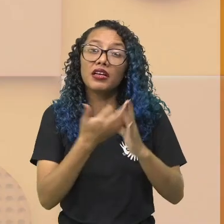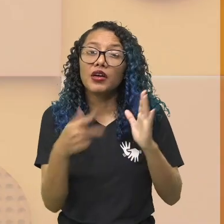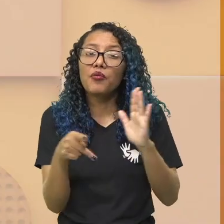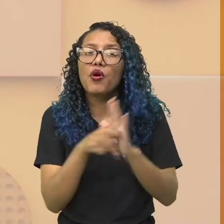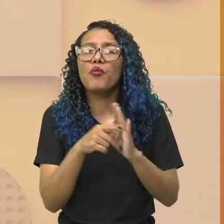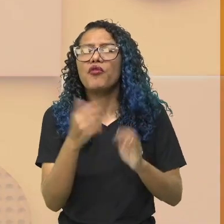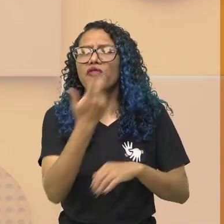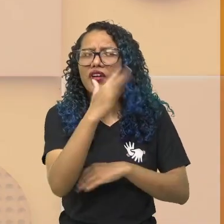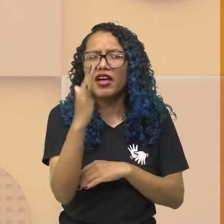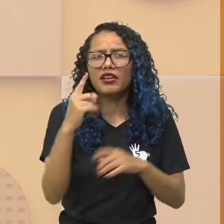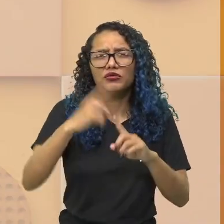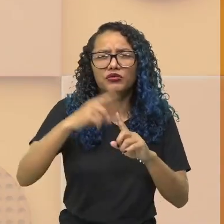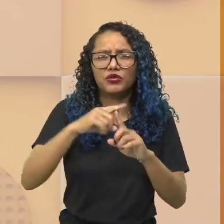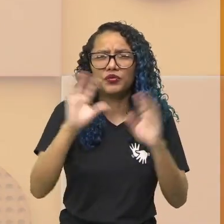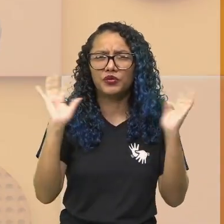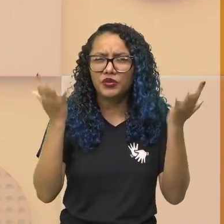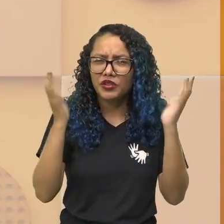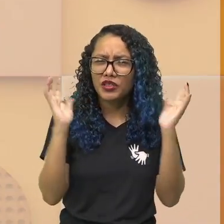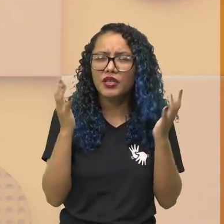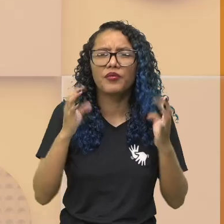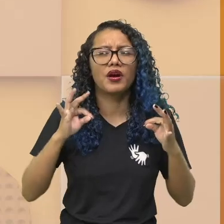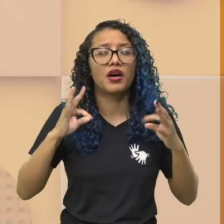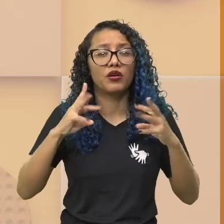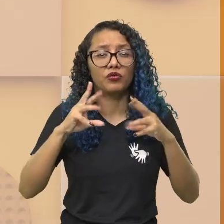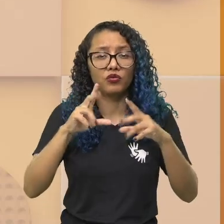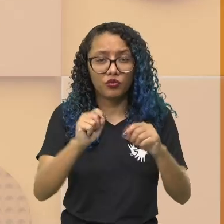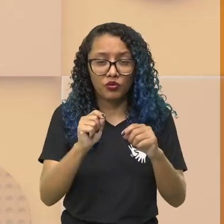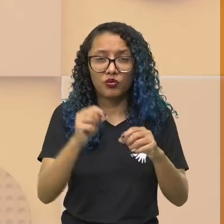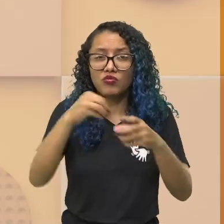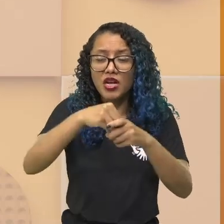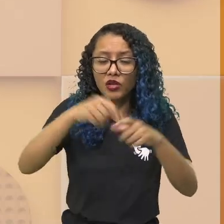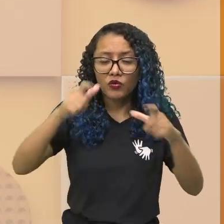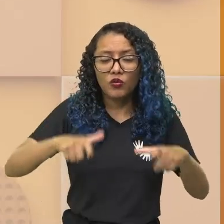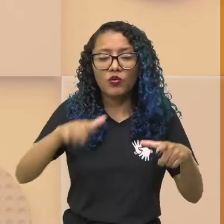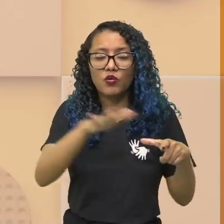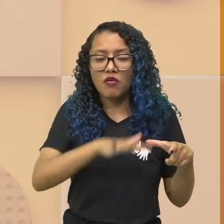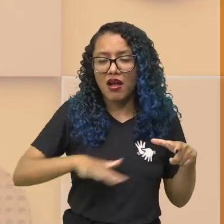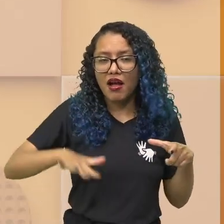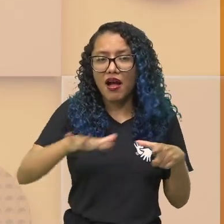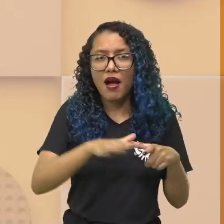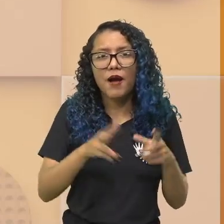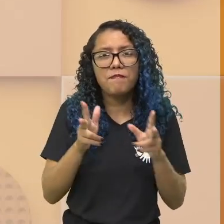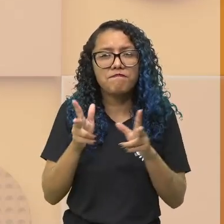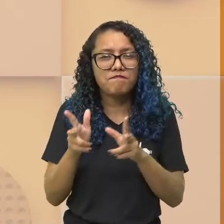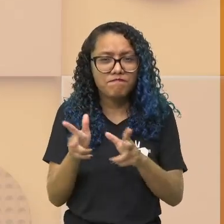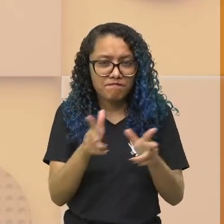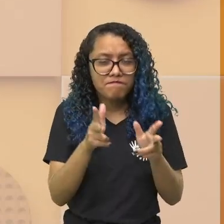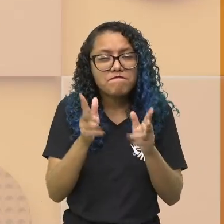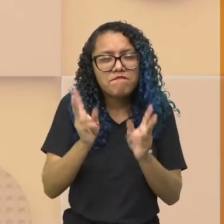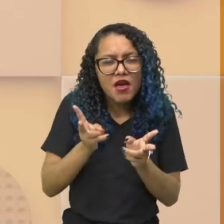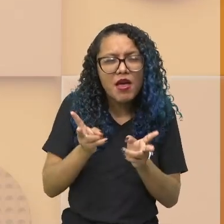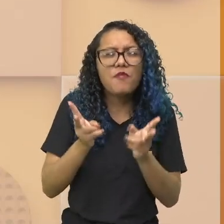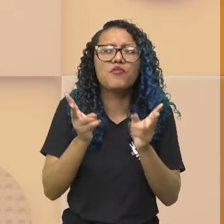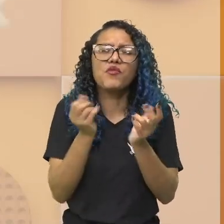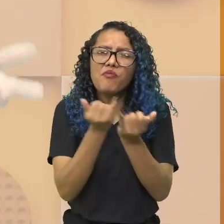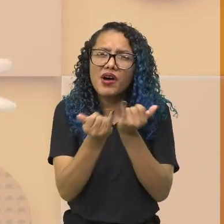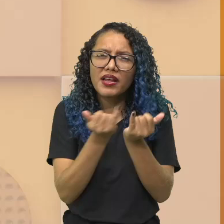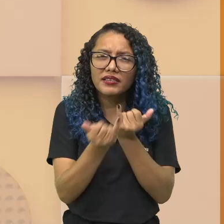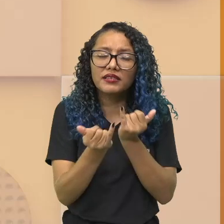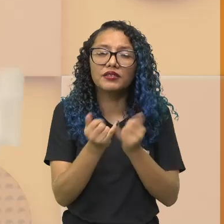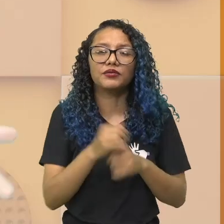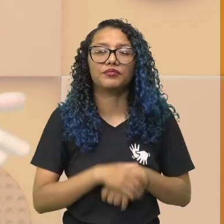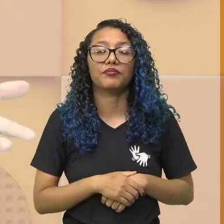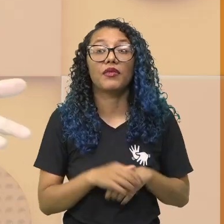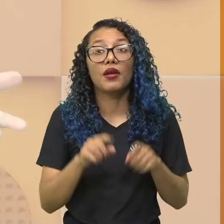tipo de clima, é tudo ali, ó, na mesma área, né? São tudo bem parecidos entre si. Diferente, por